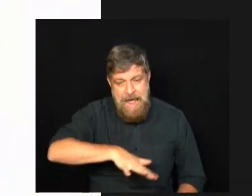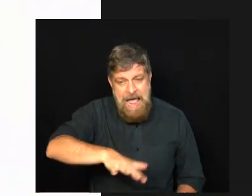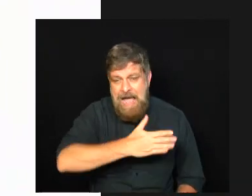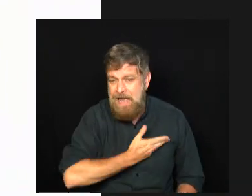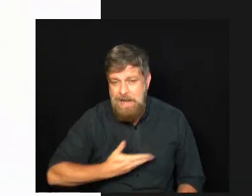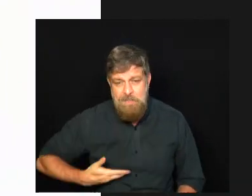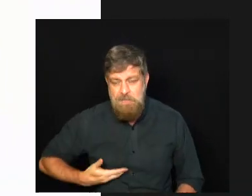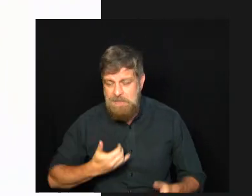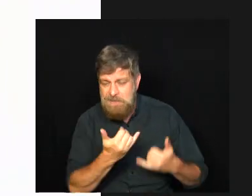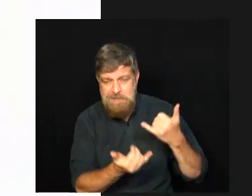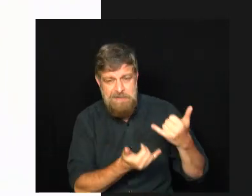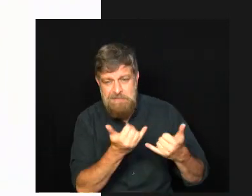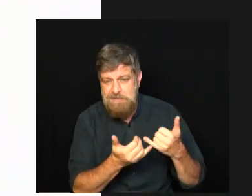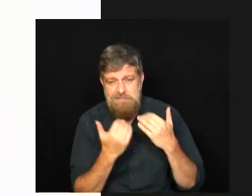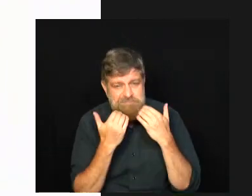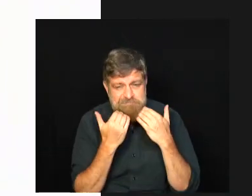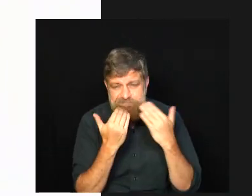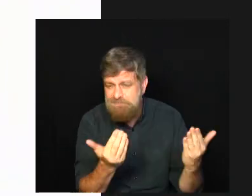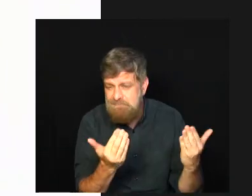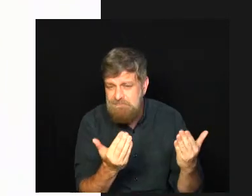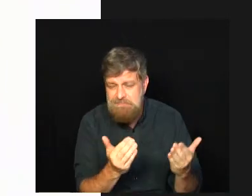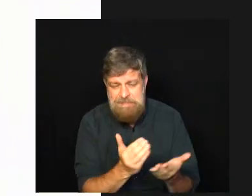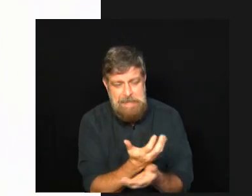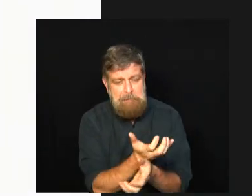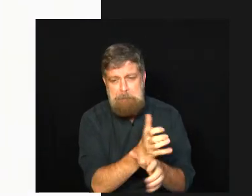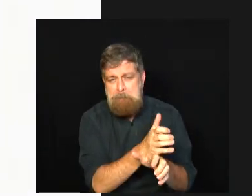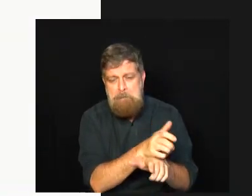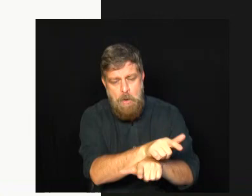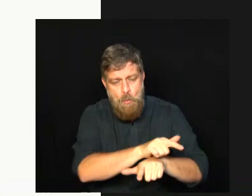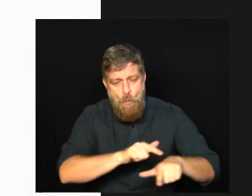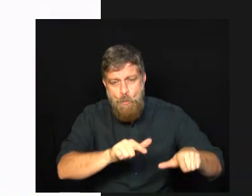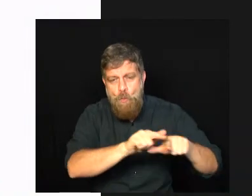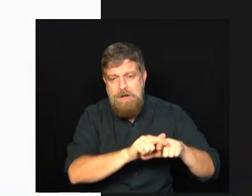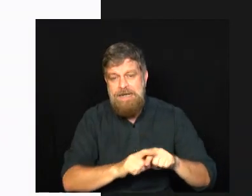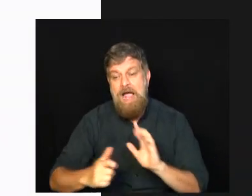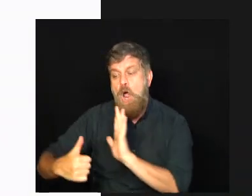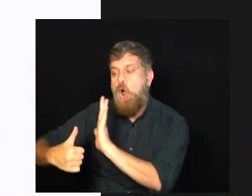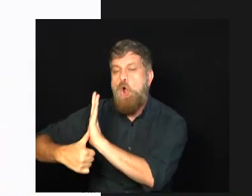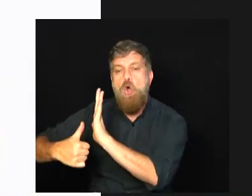não brincavam mais no espaço público. Elas iam para o clube